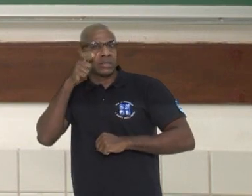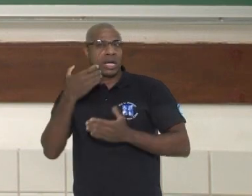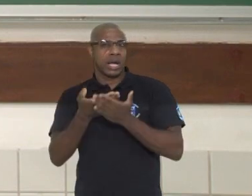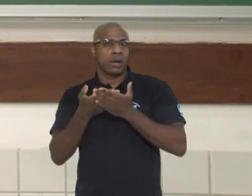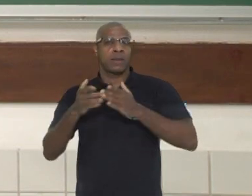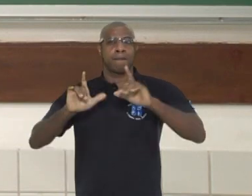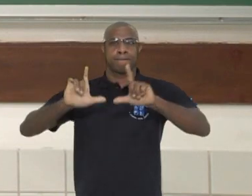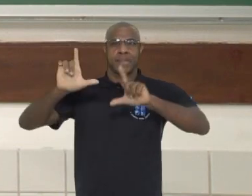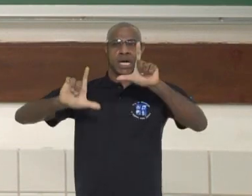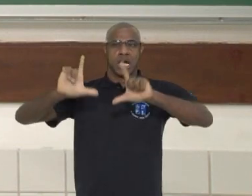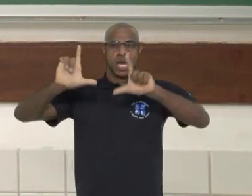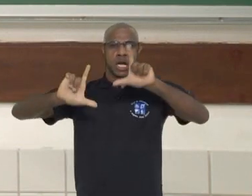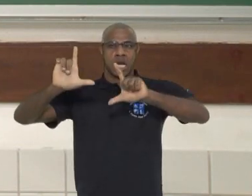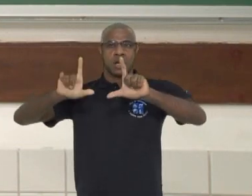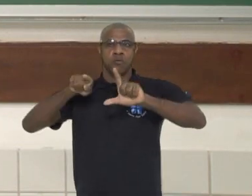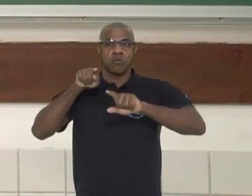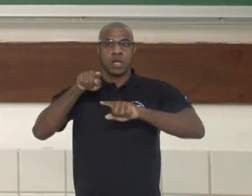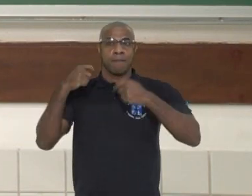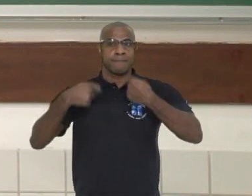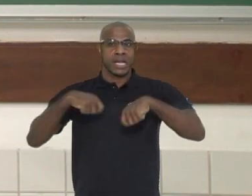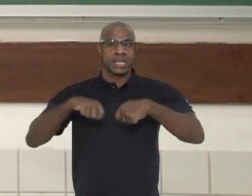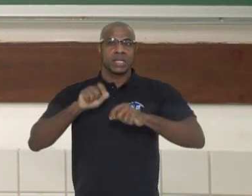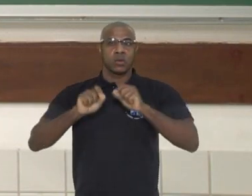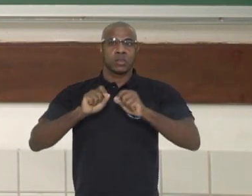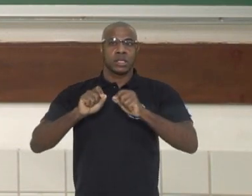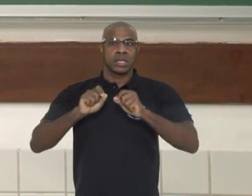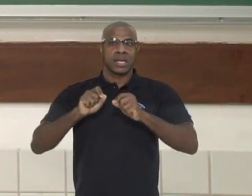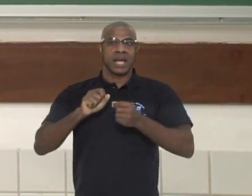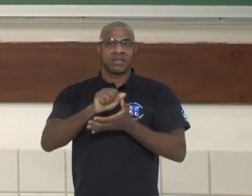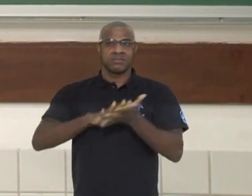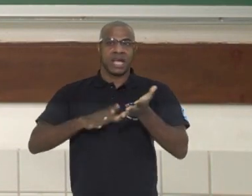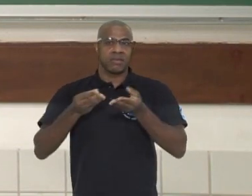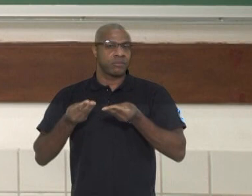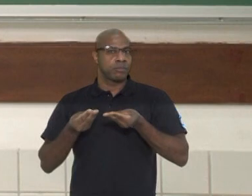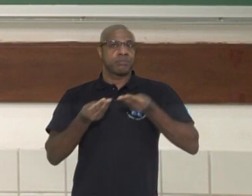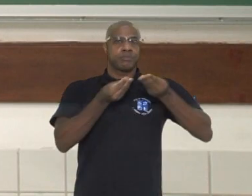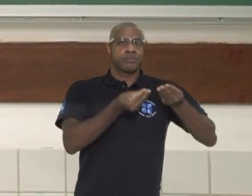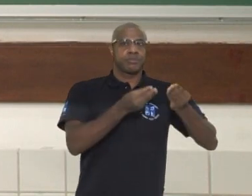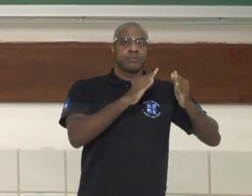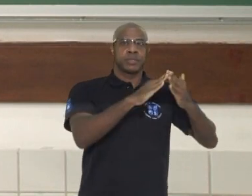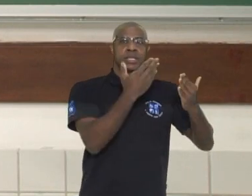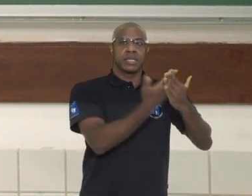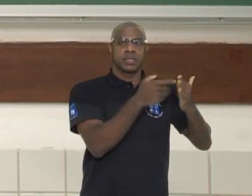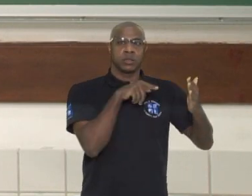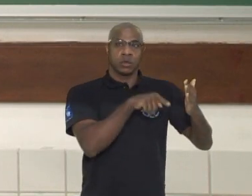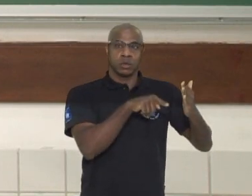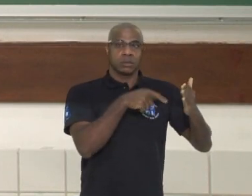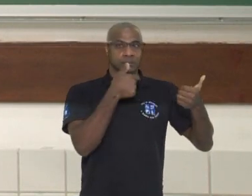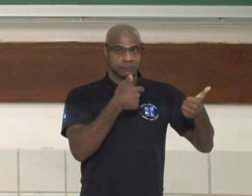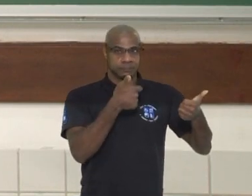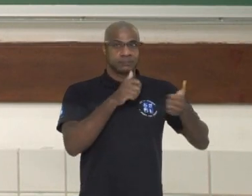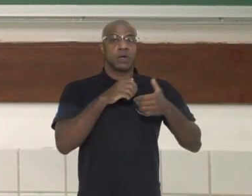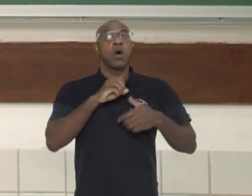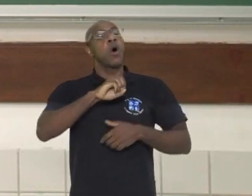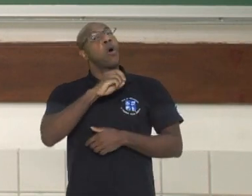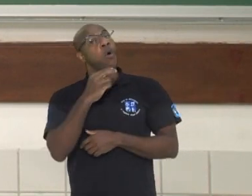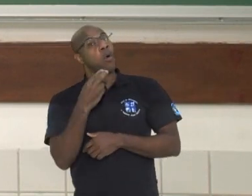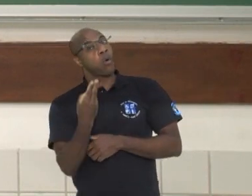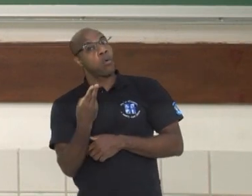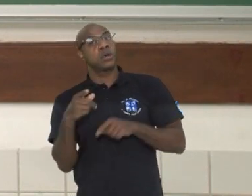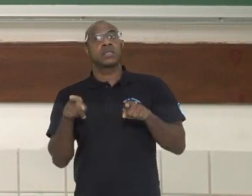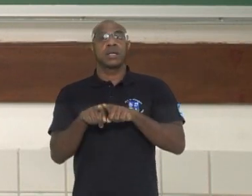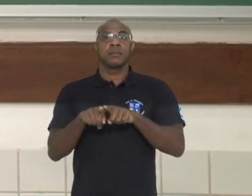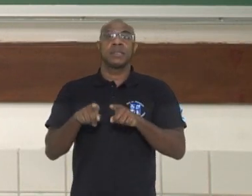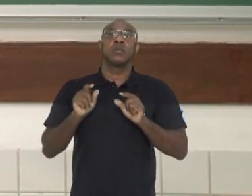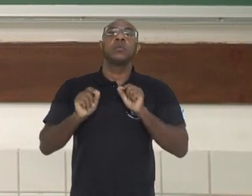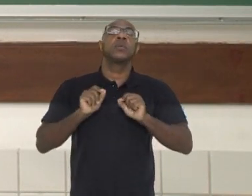TV, tá? Você precisa levar as suas atividades para a escola. Tá? Ou também você